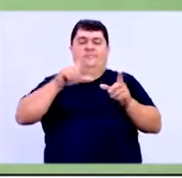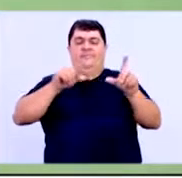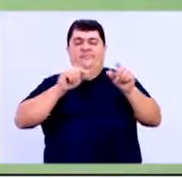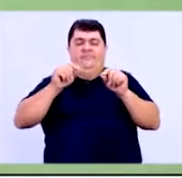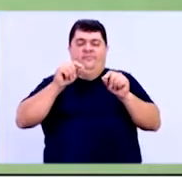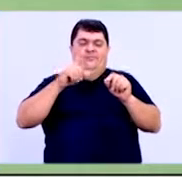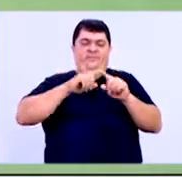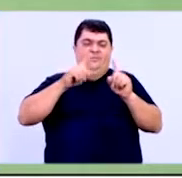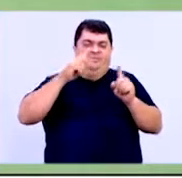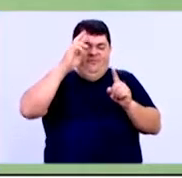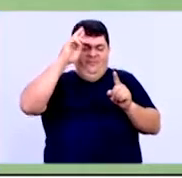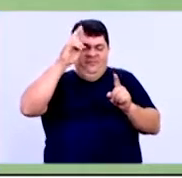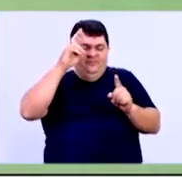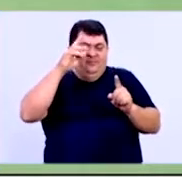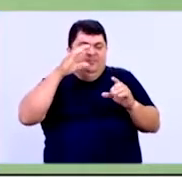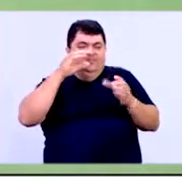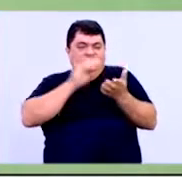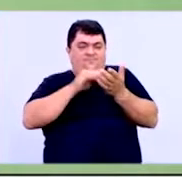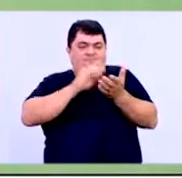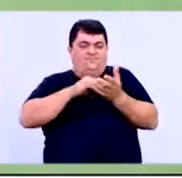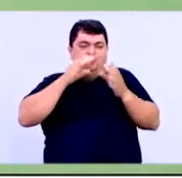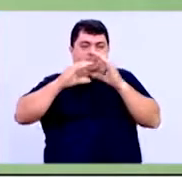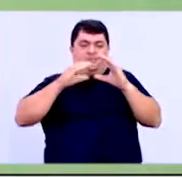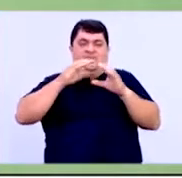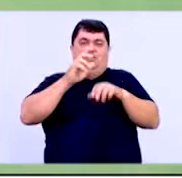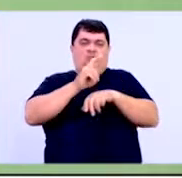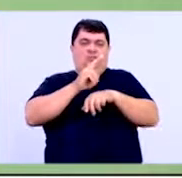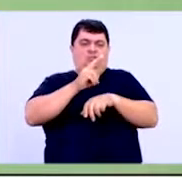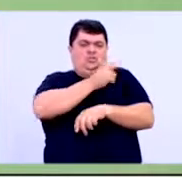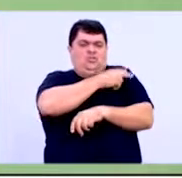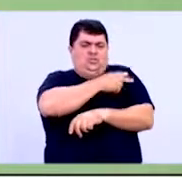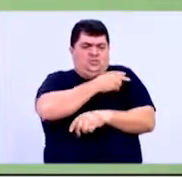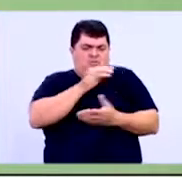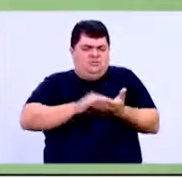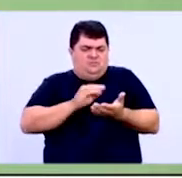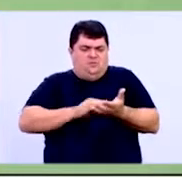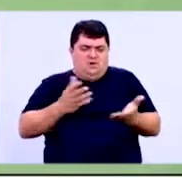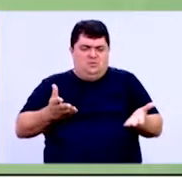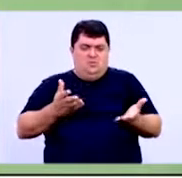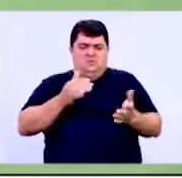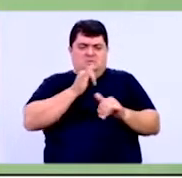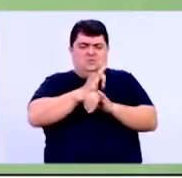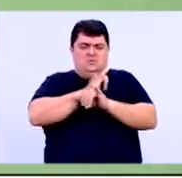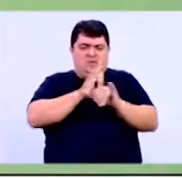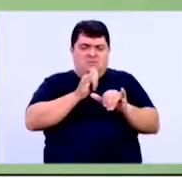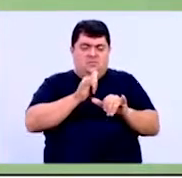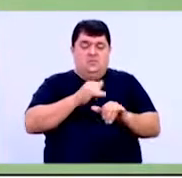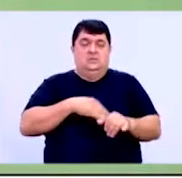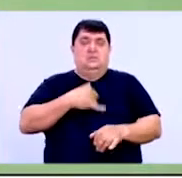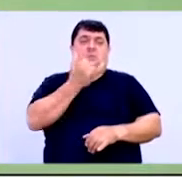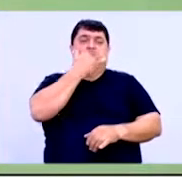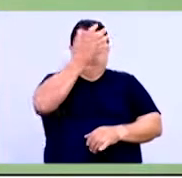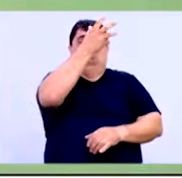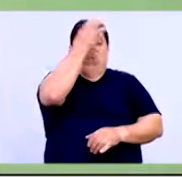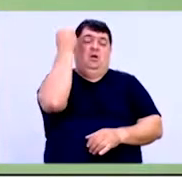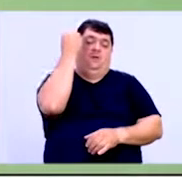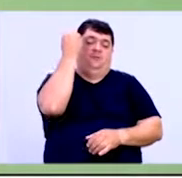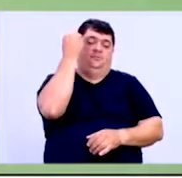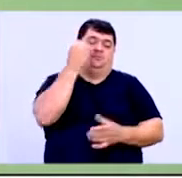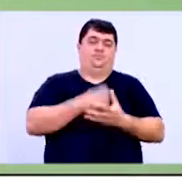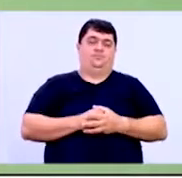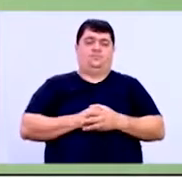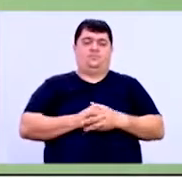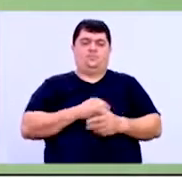sem a devida comunicação ao gerente encarregado de determinado departamento ou de centro de custos, deixando